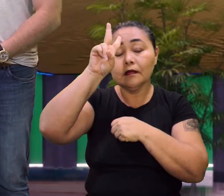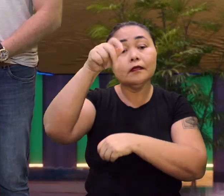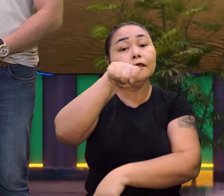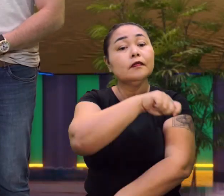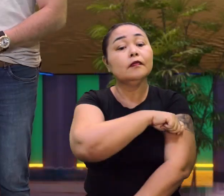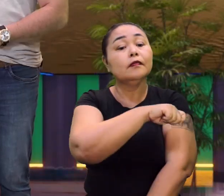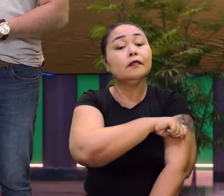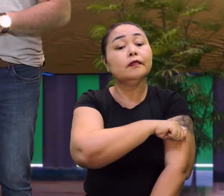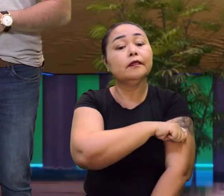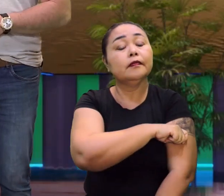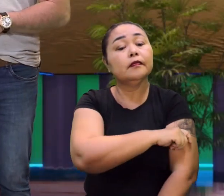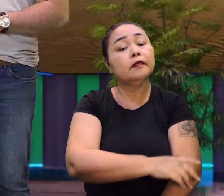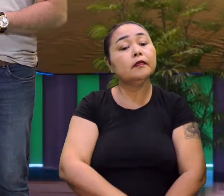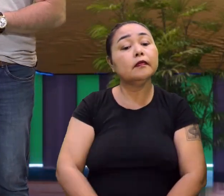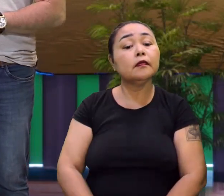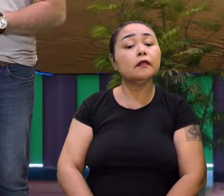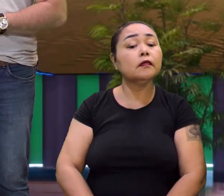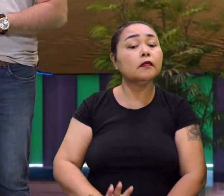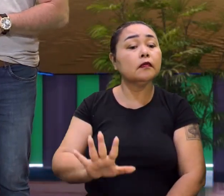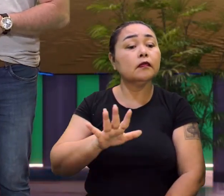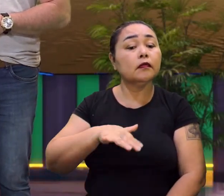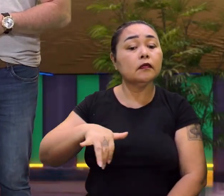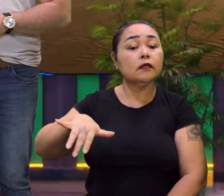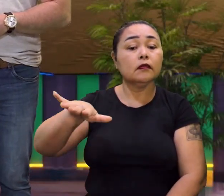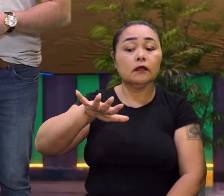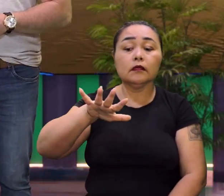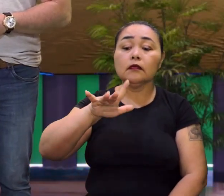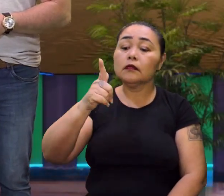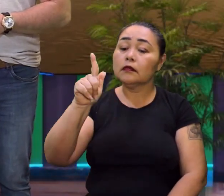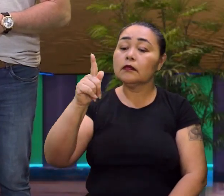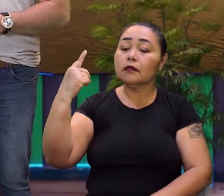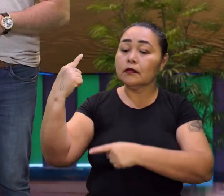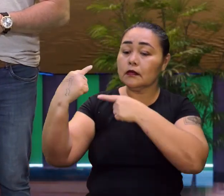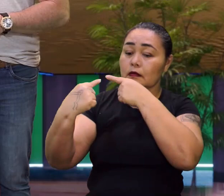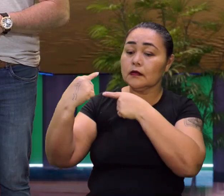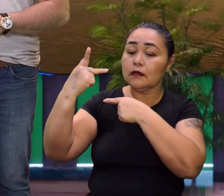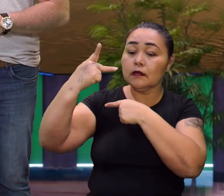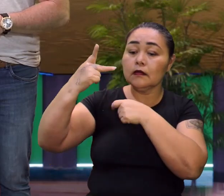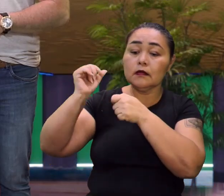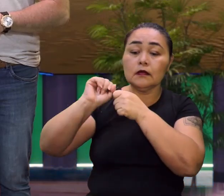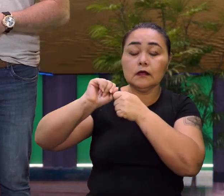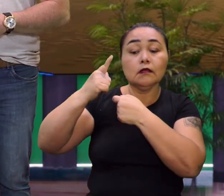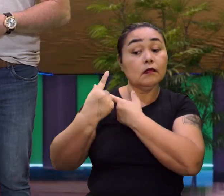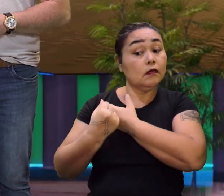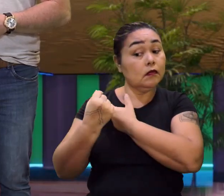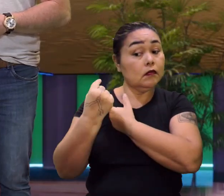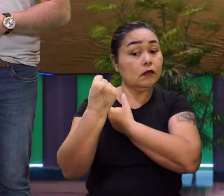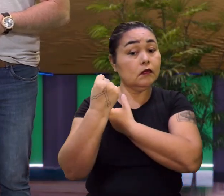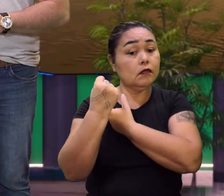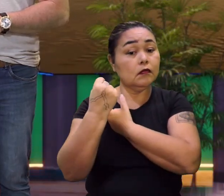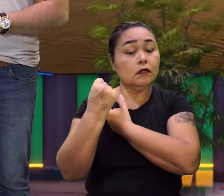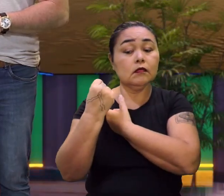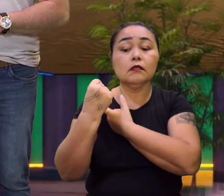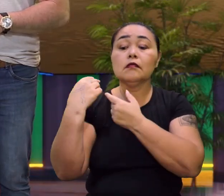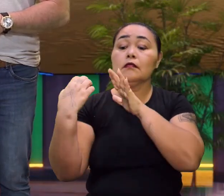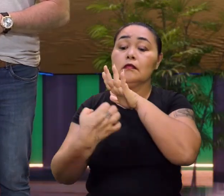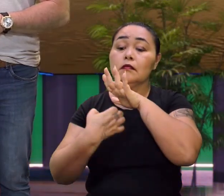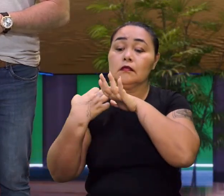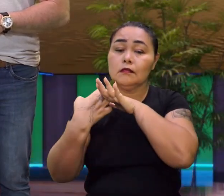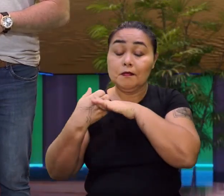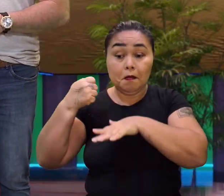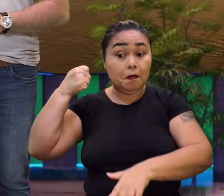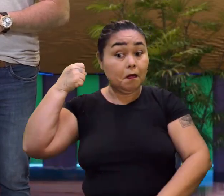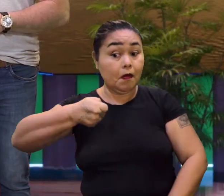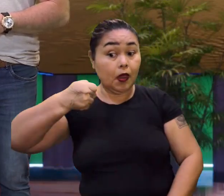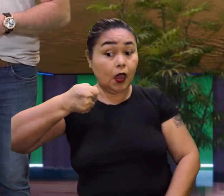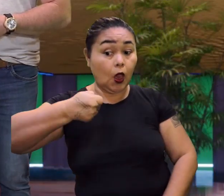aluno que a nível de geopolítica, né, econômica, exatamente, as multinacionais